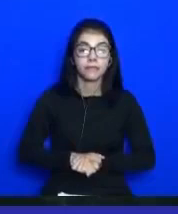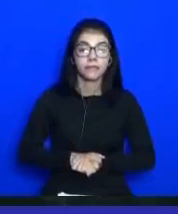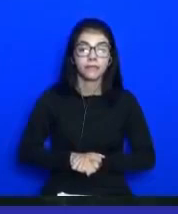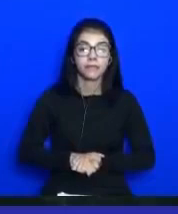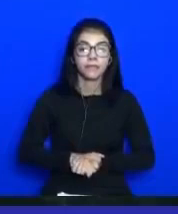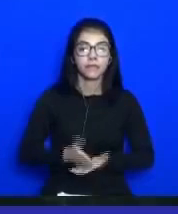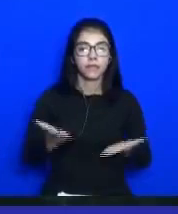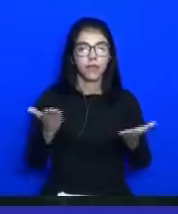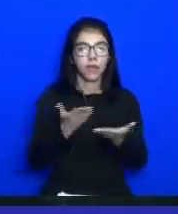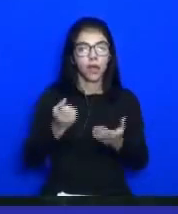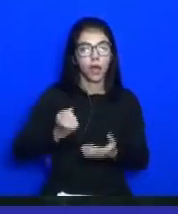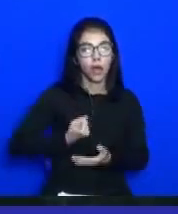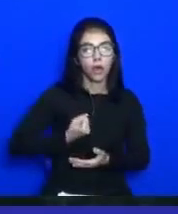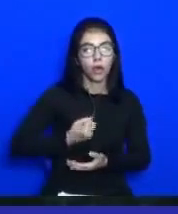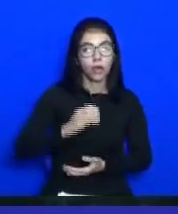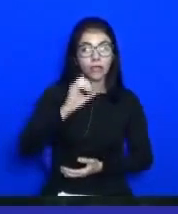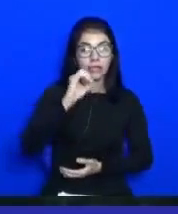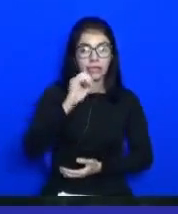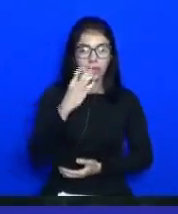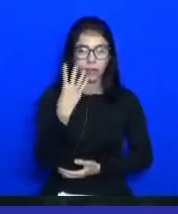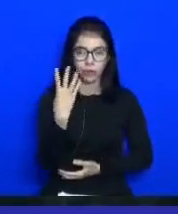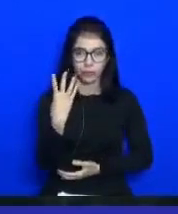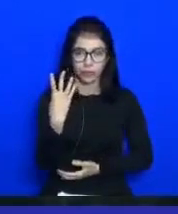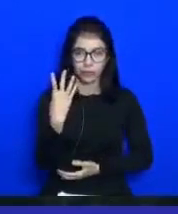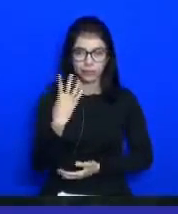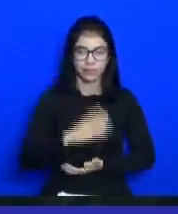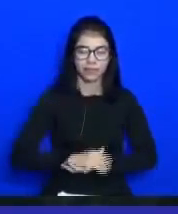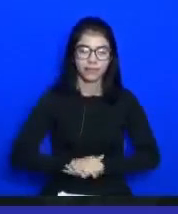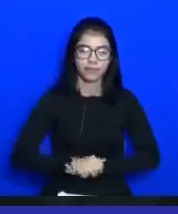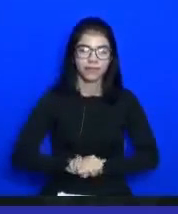E esse é o número 04.